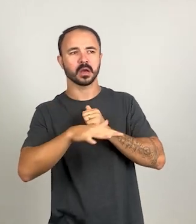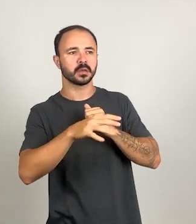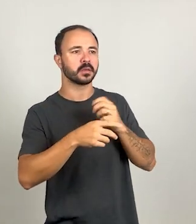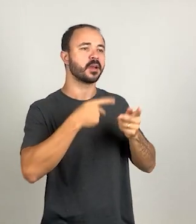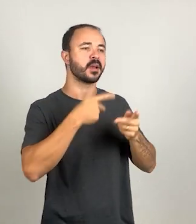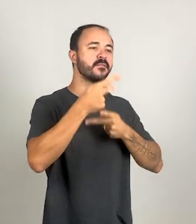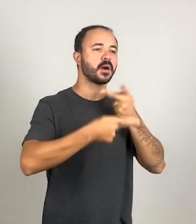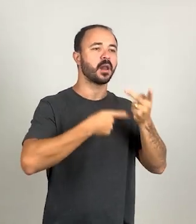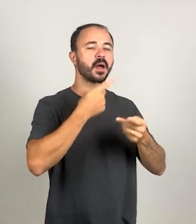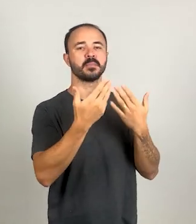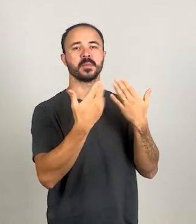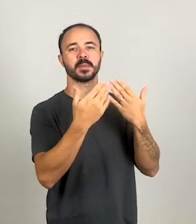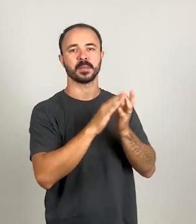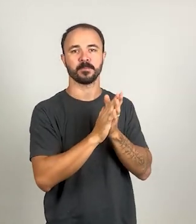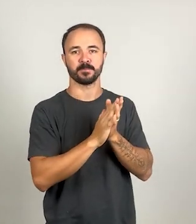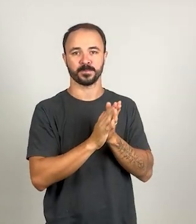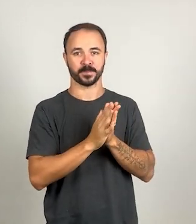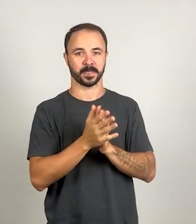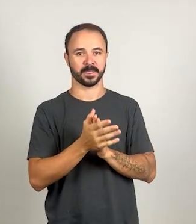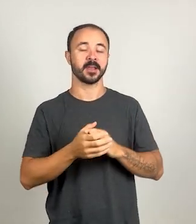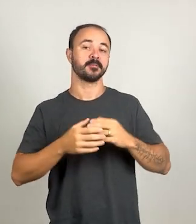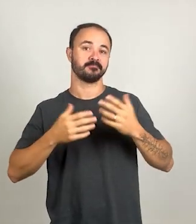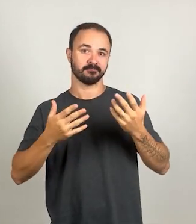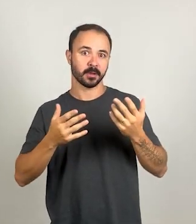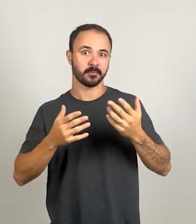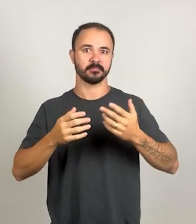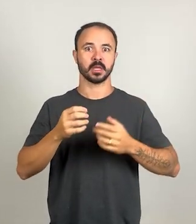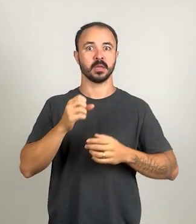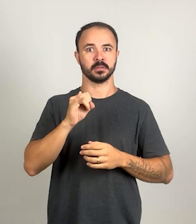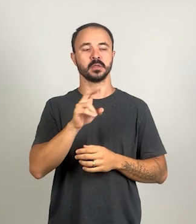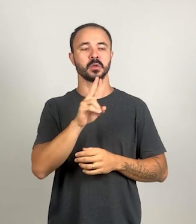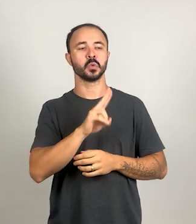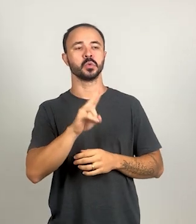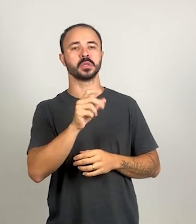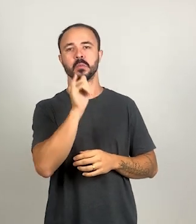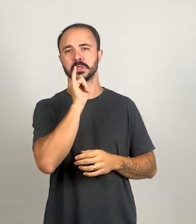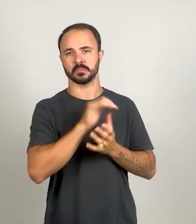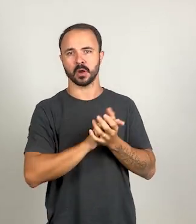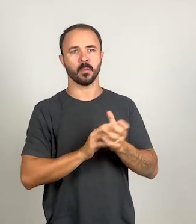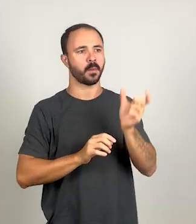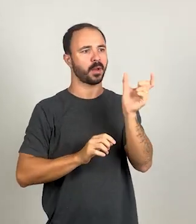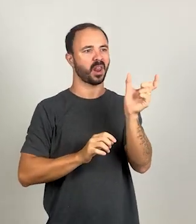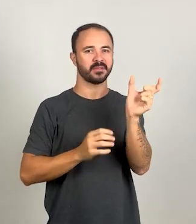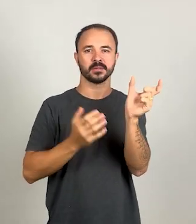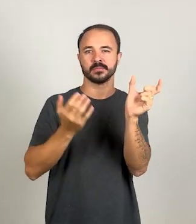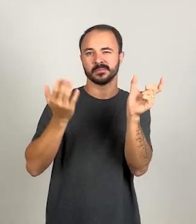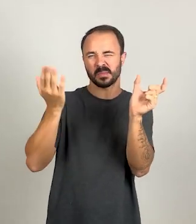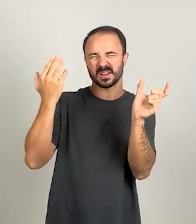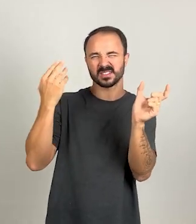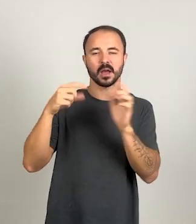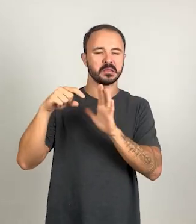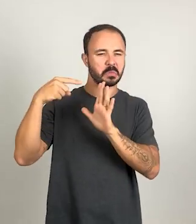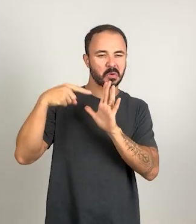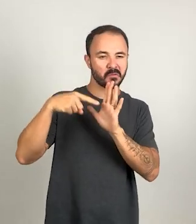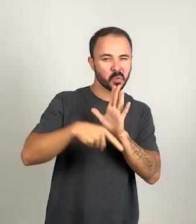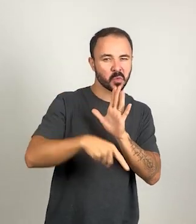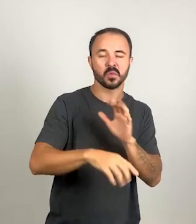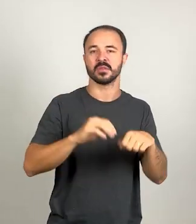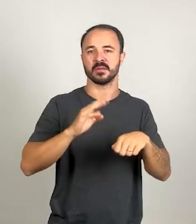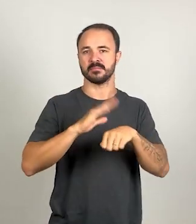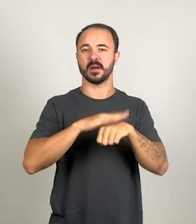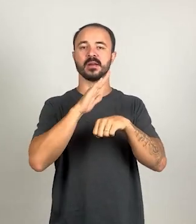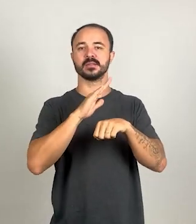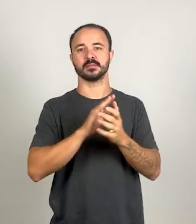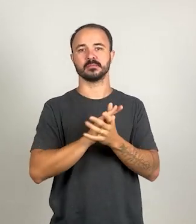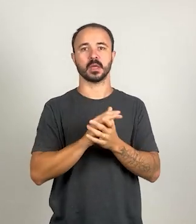com seu uso quando usamos expressões rebuscadas e respeitamos as normas padrão do idioma Estamos fazendo o